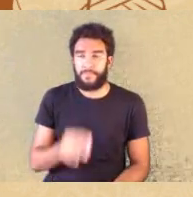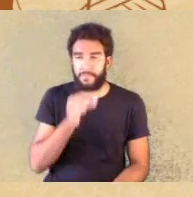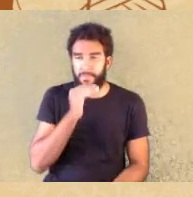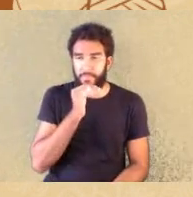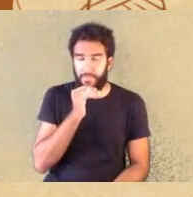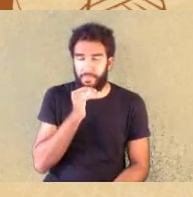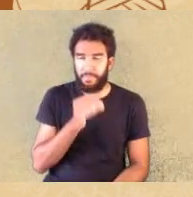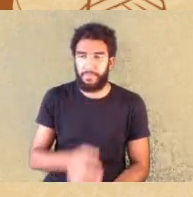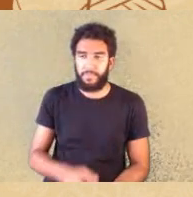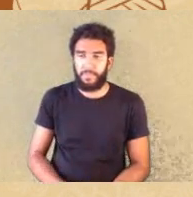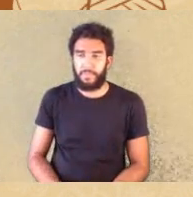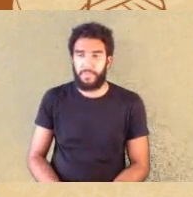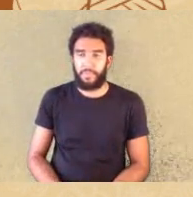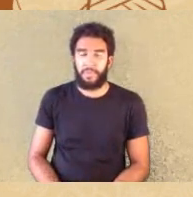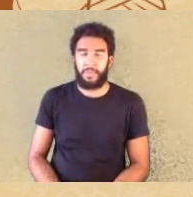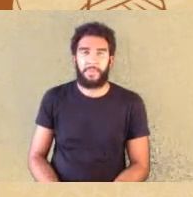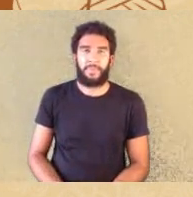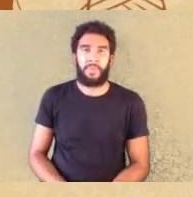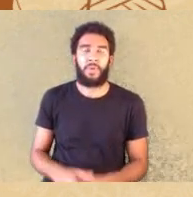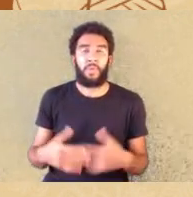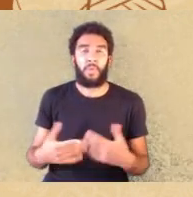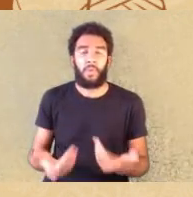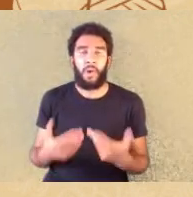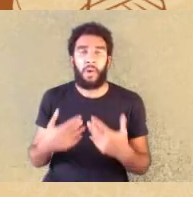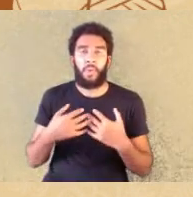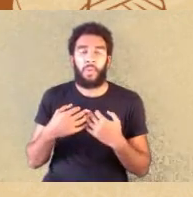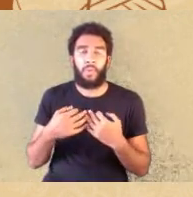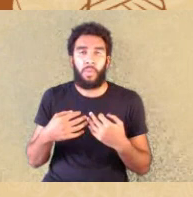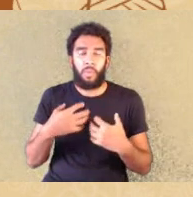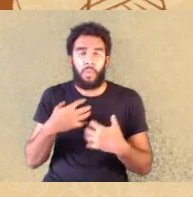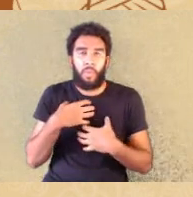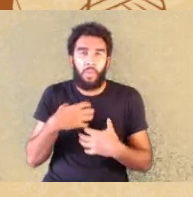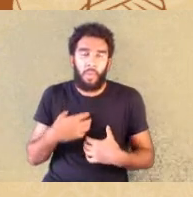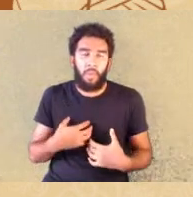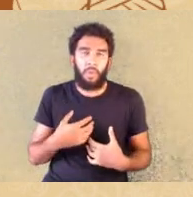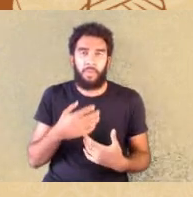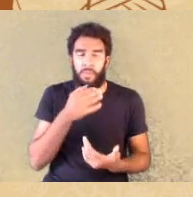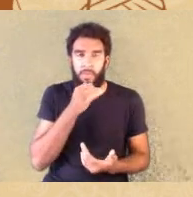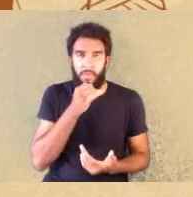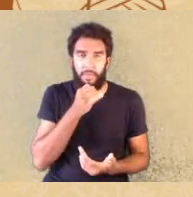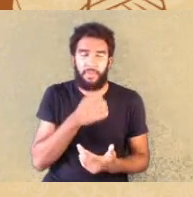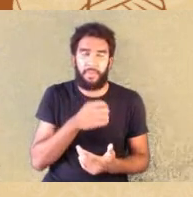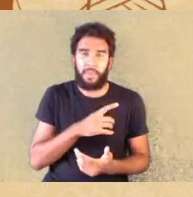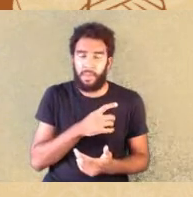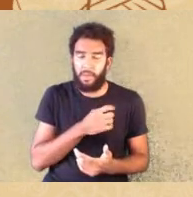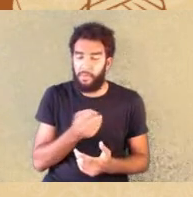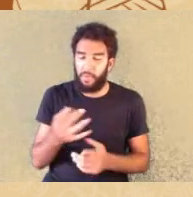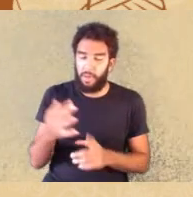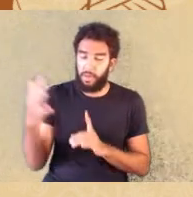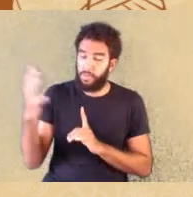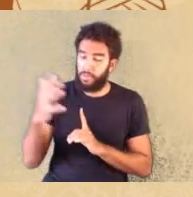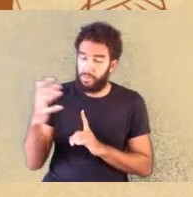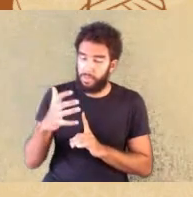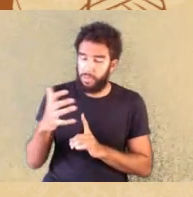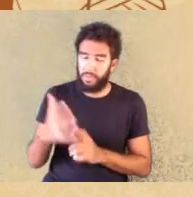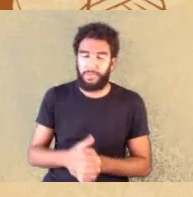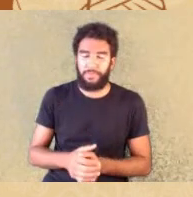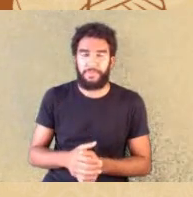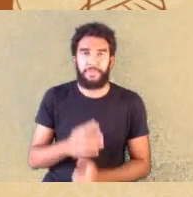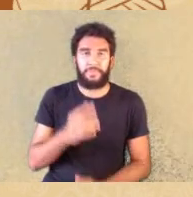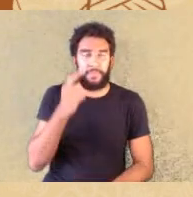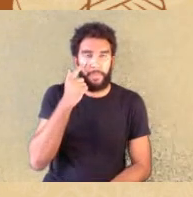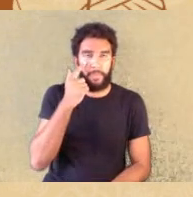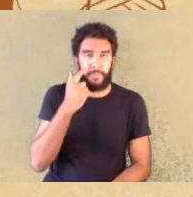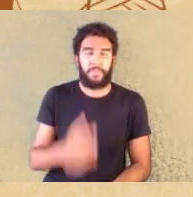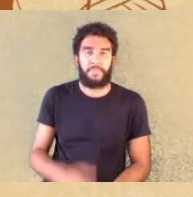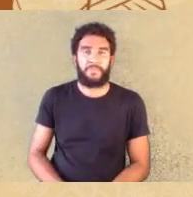um comportamento sexual correspondente a essa orientação. Vários fatores afetam isso, desde a discriminação até o fato